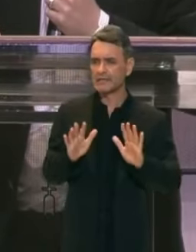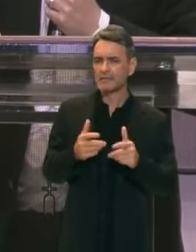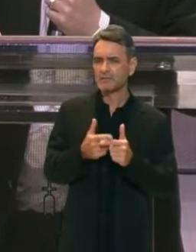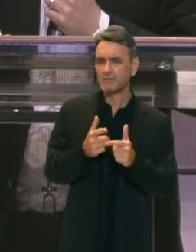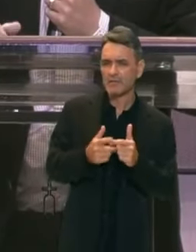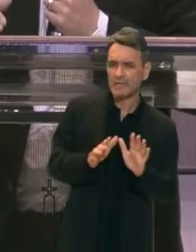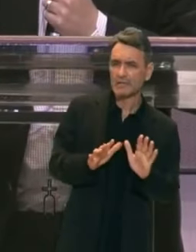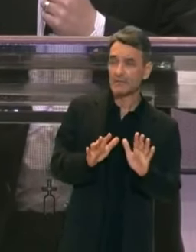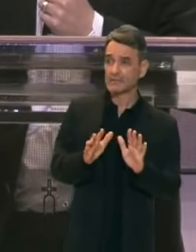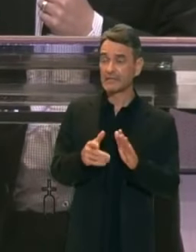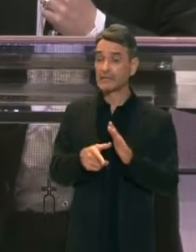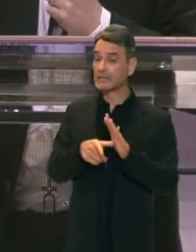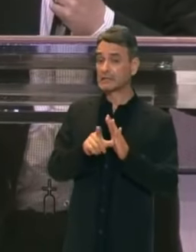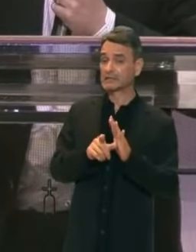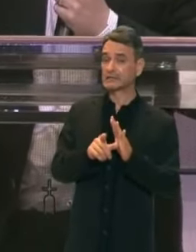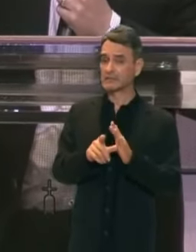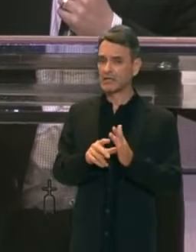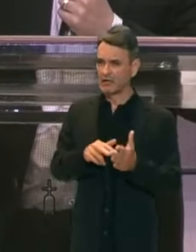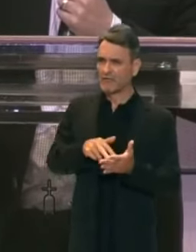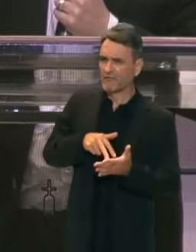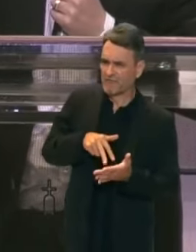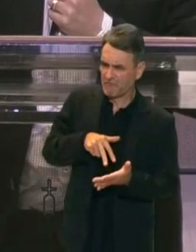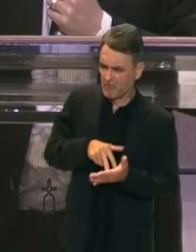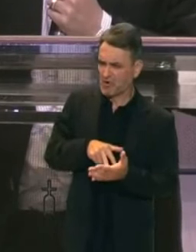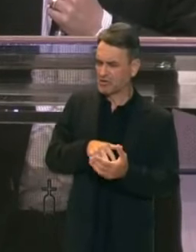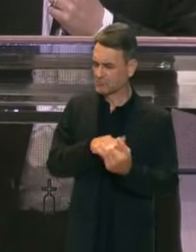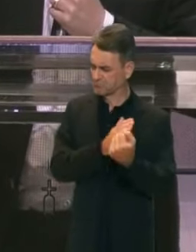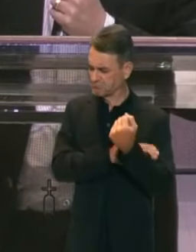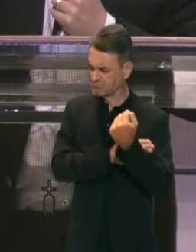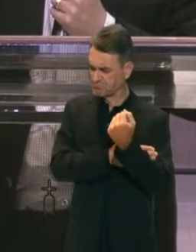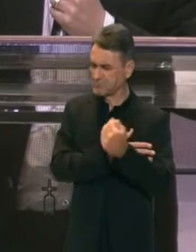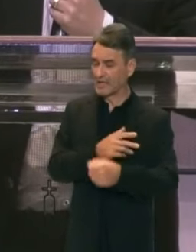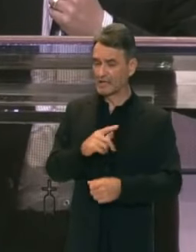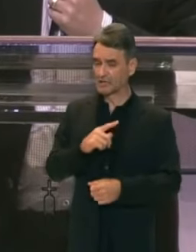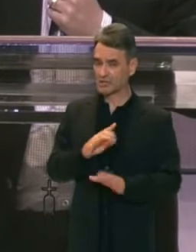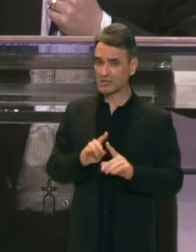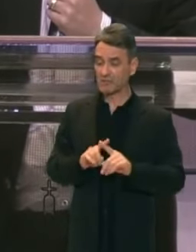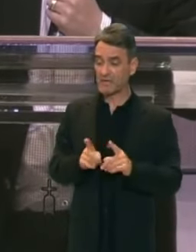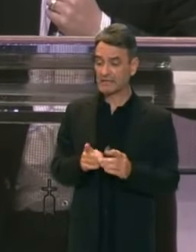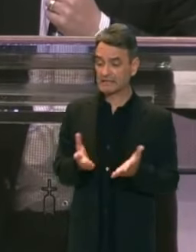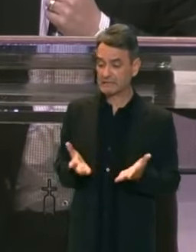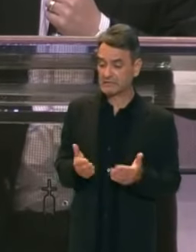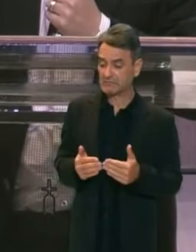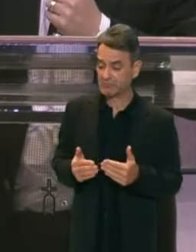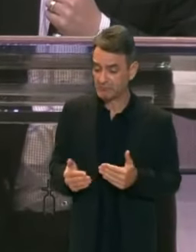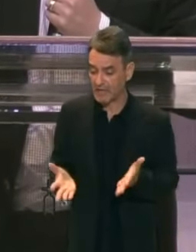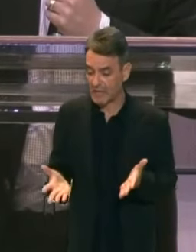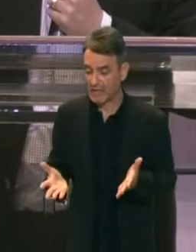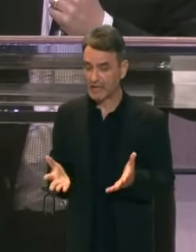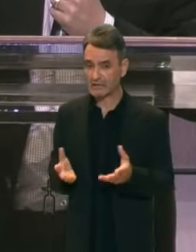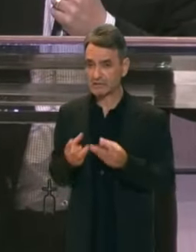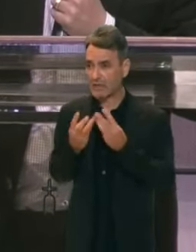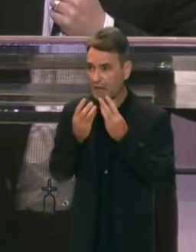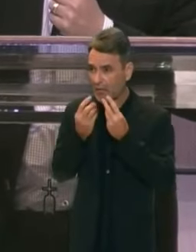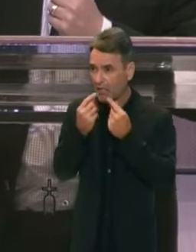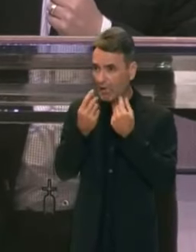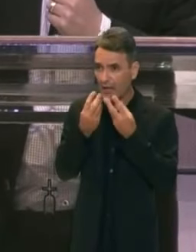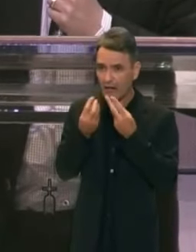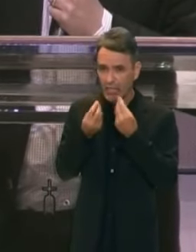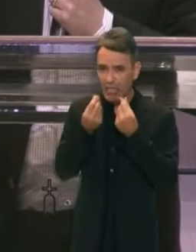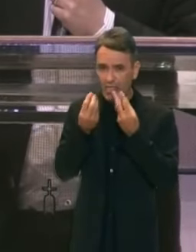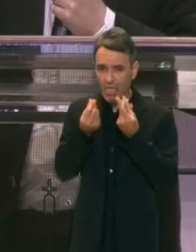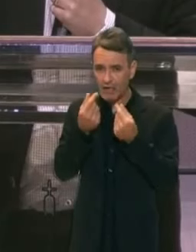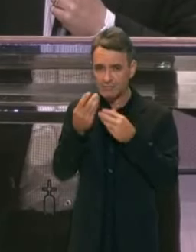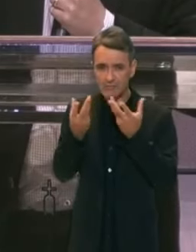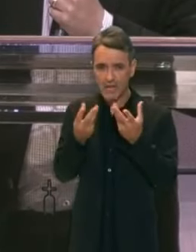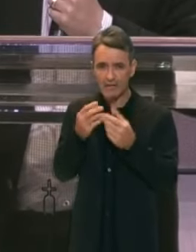que no passado eram fortes as suas pernas, e cessarem os moedores da sua boca por já serem